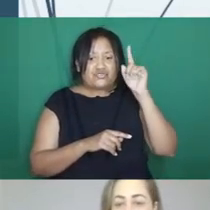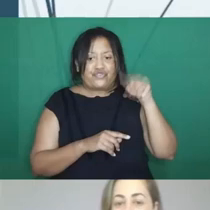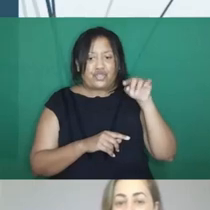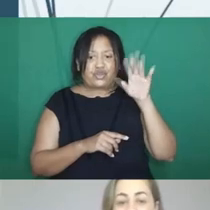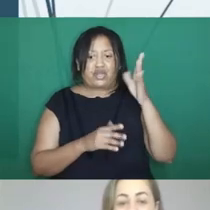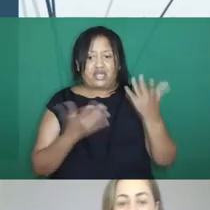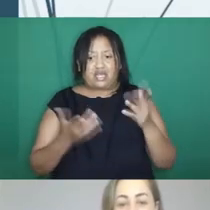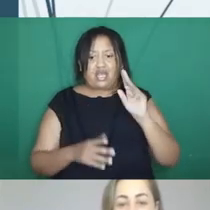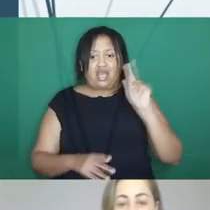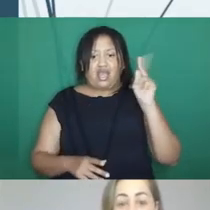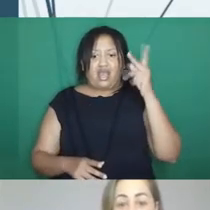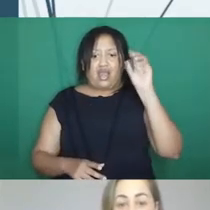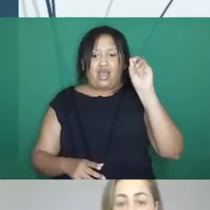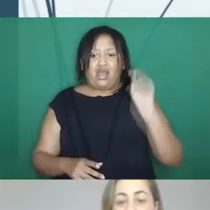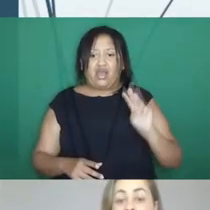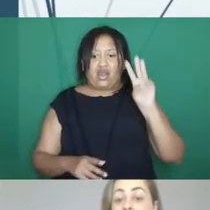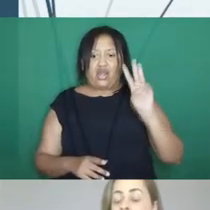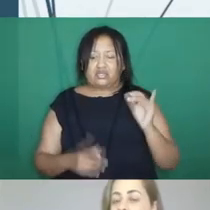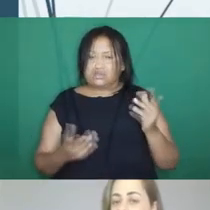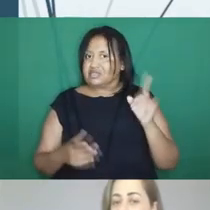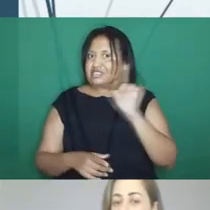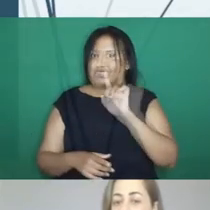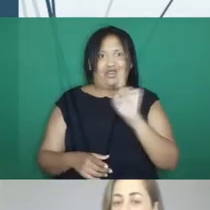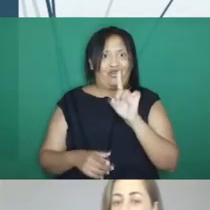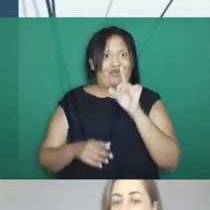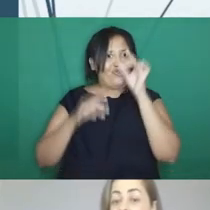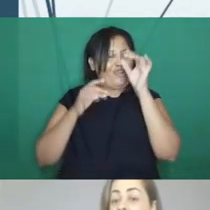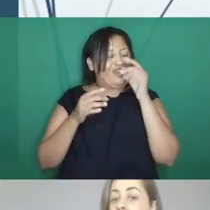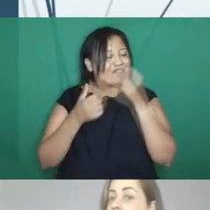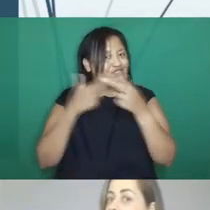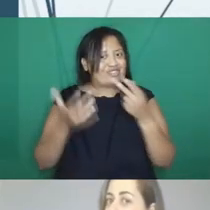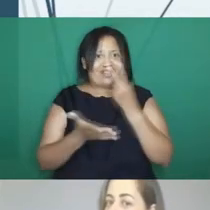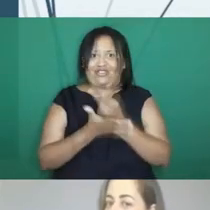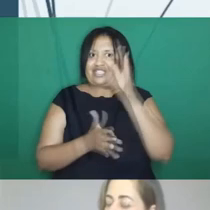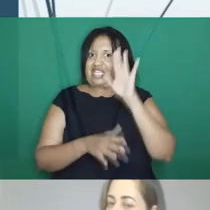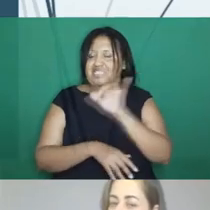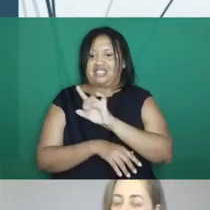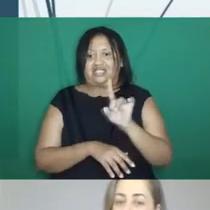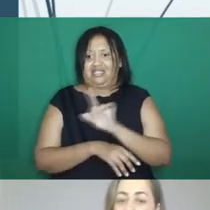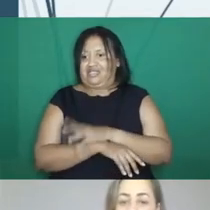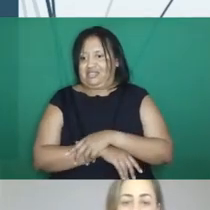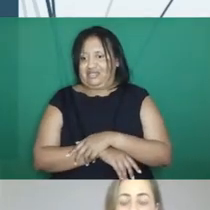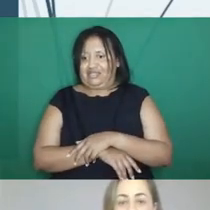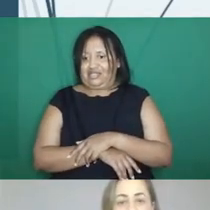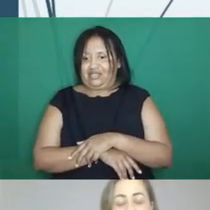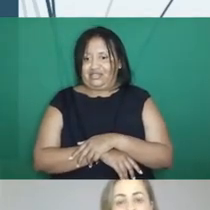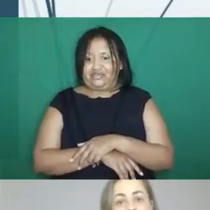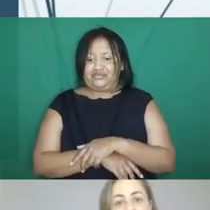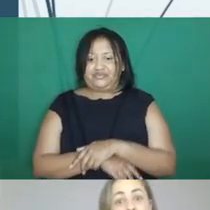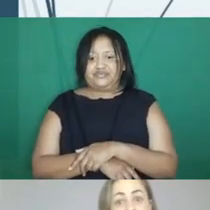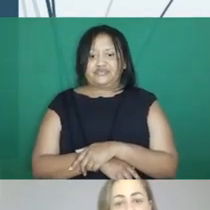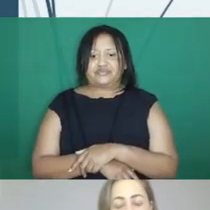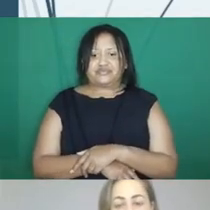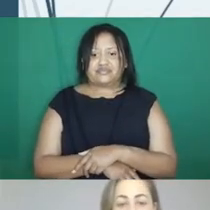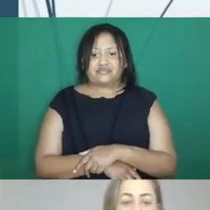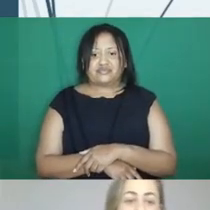é assim Hall e Tools Iron não é assim que as coisas funcionam tá works works aí tá